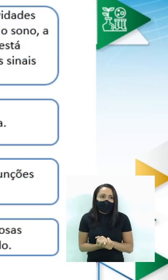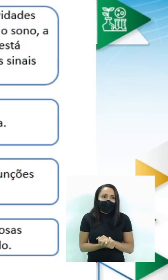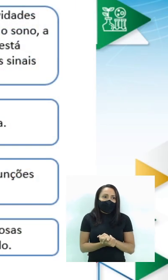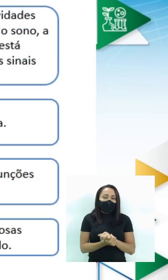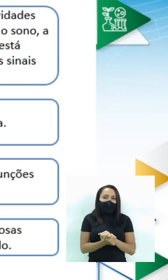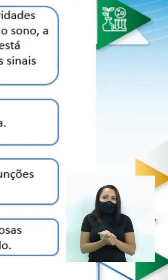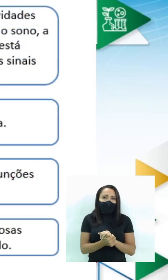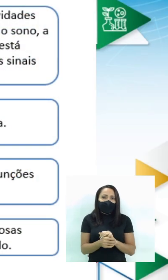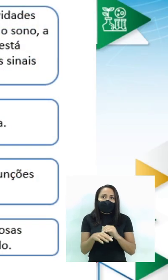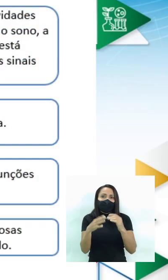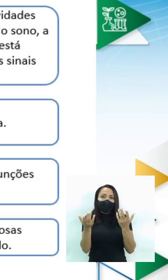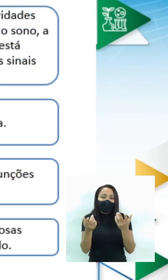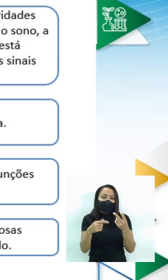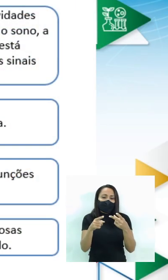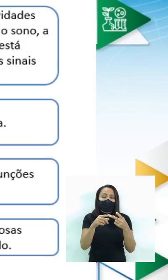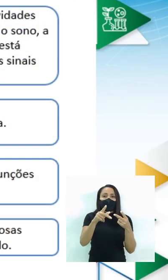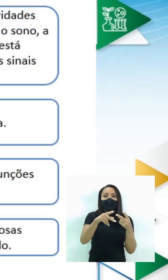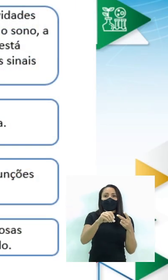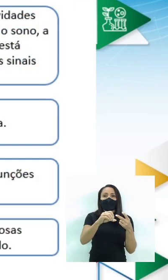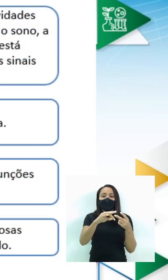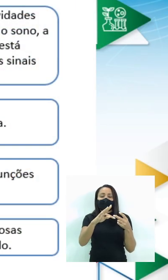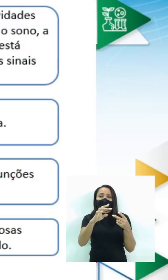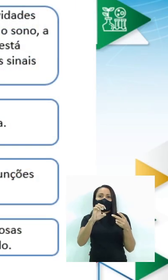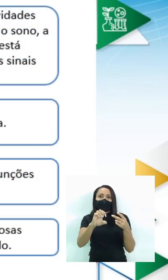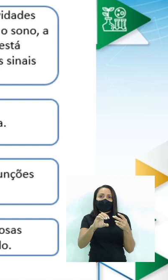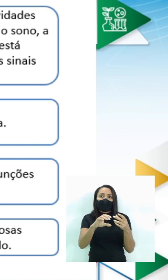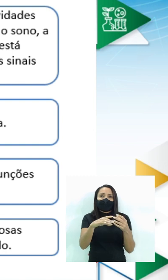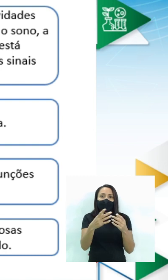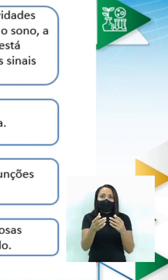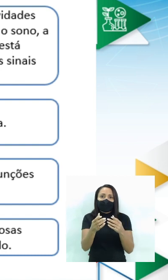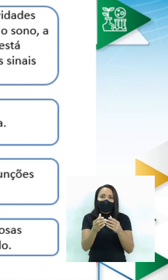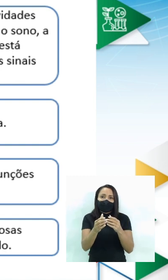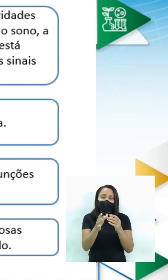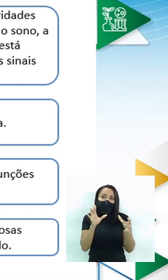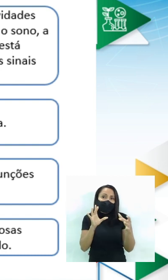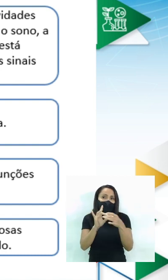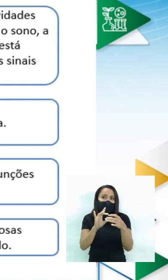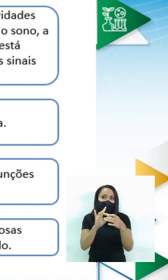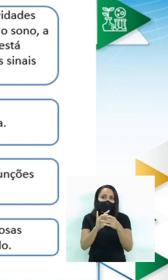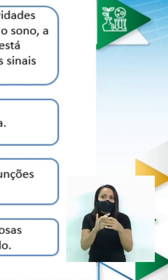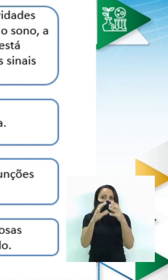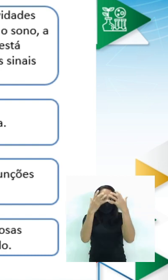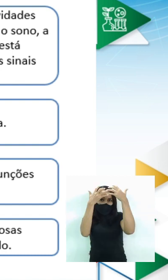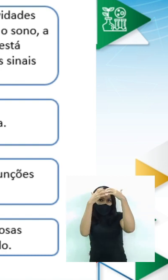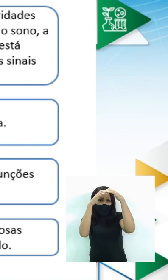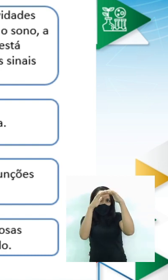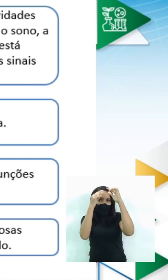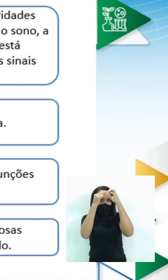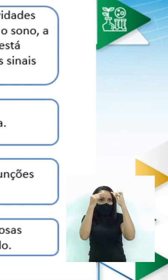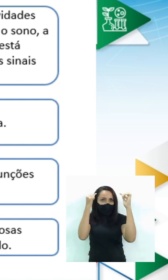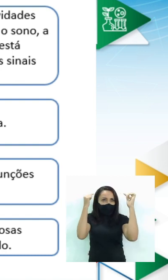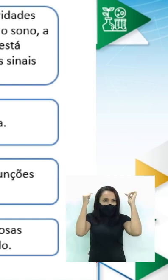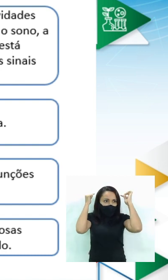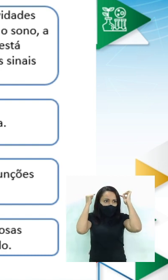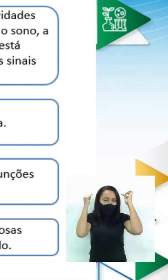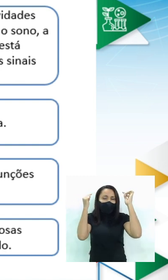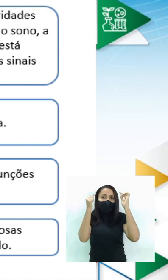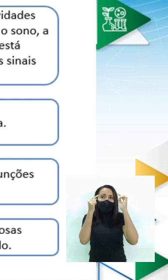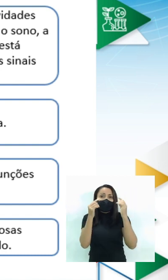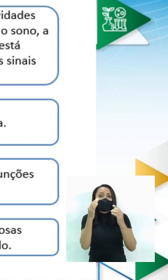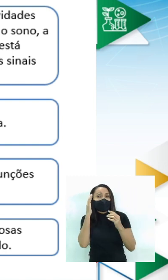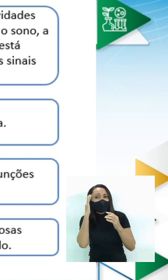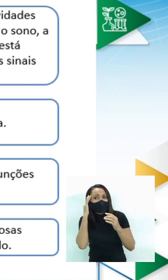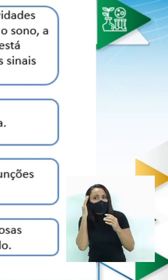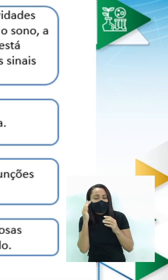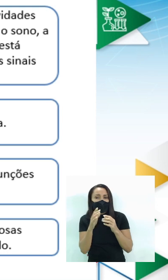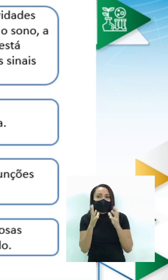por fibras nervosas mineralizadas que ligam o córtex cerebral ao cerebelo, tá certo? Então, basta entender que